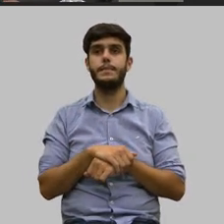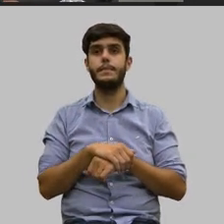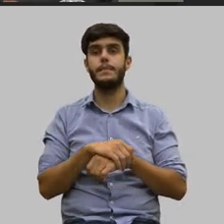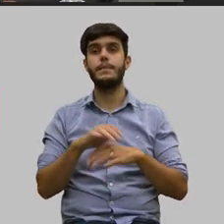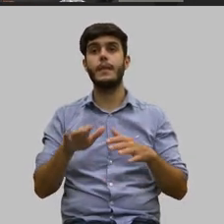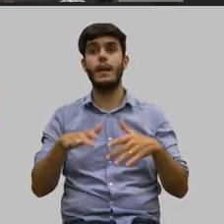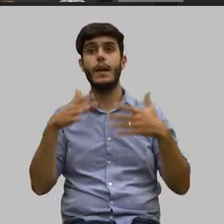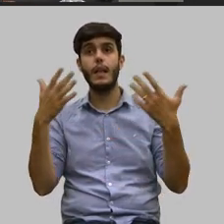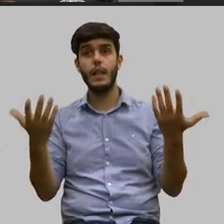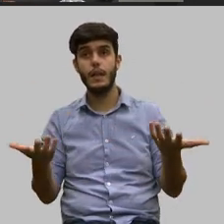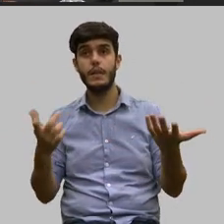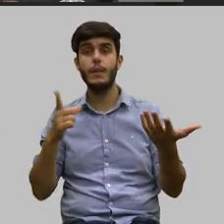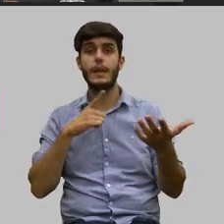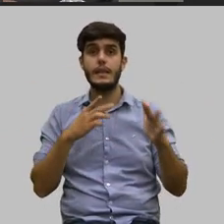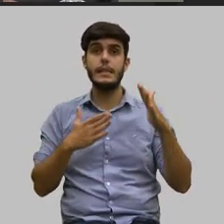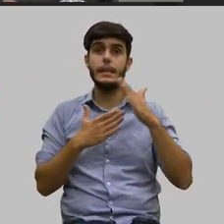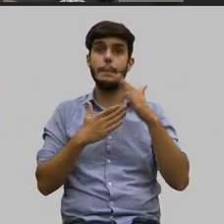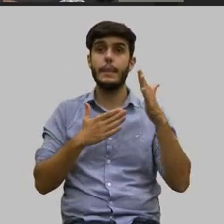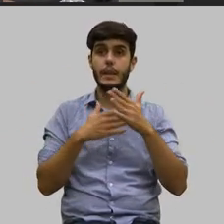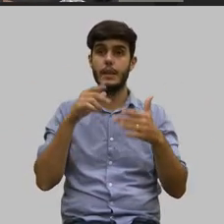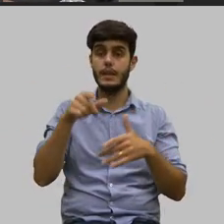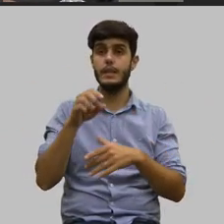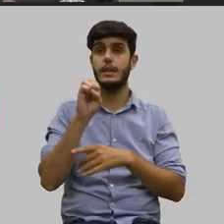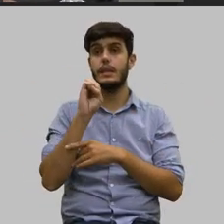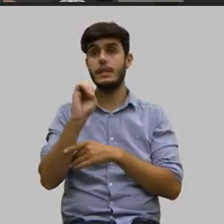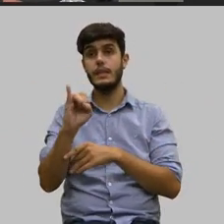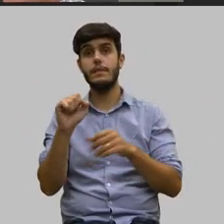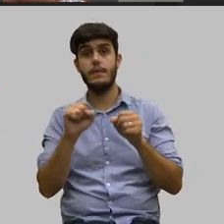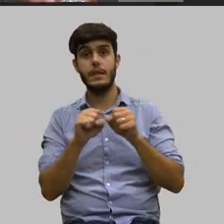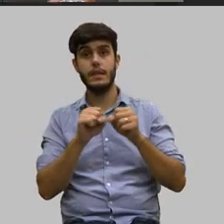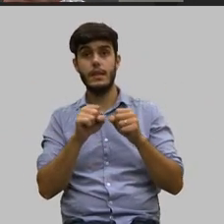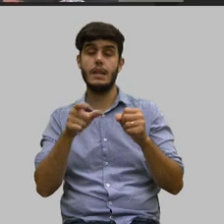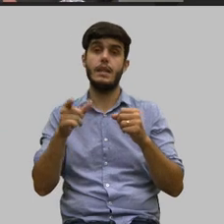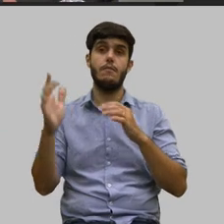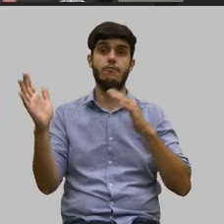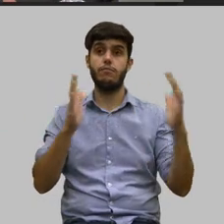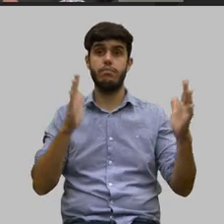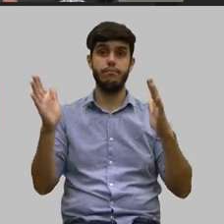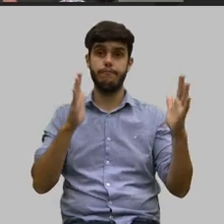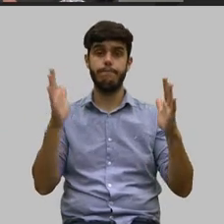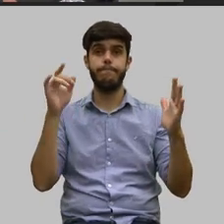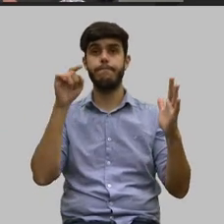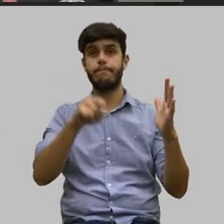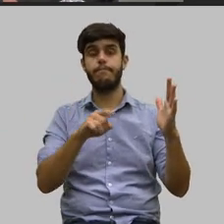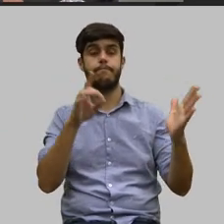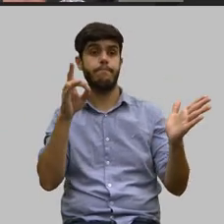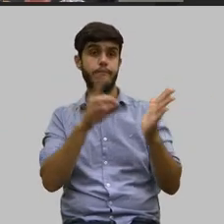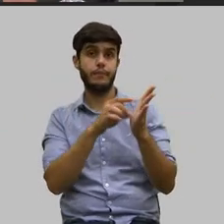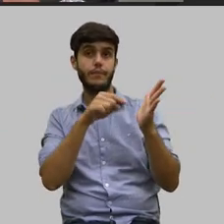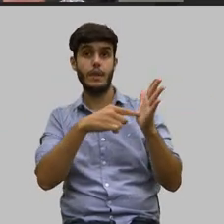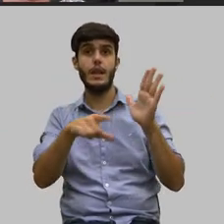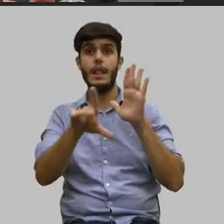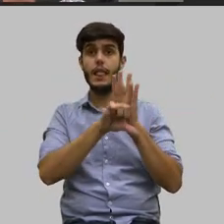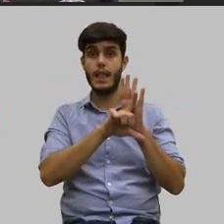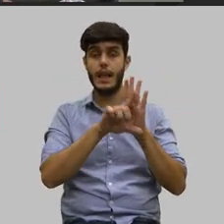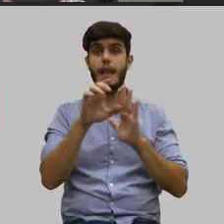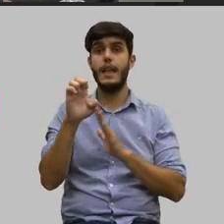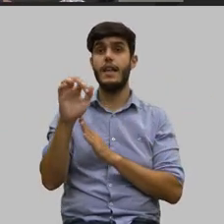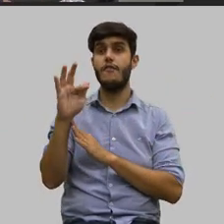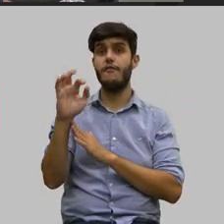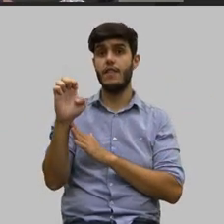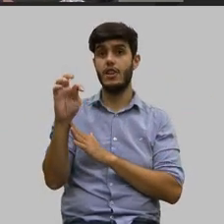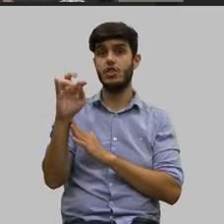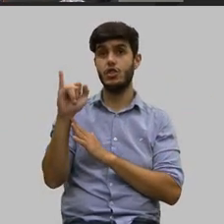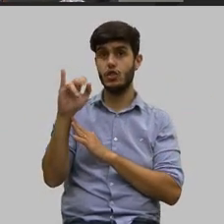a gente tem esse limitador se formos fazer o recorte em em com relação à lei de efetivo o déficit que já foi